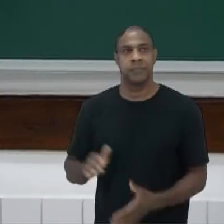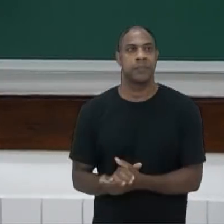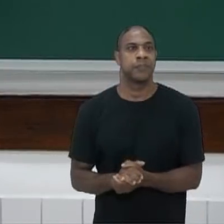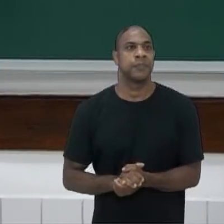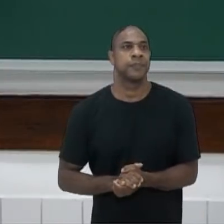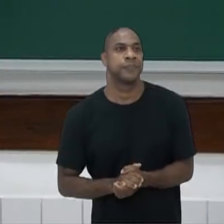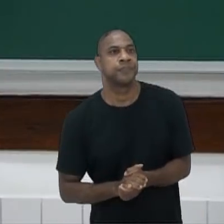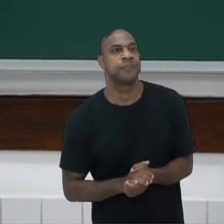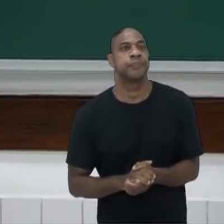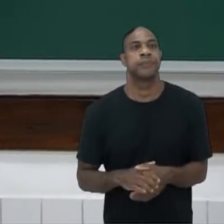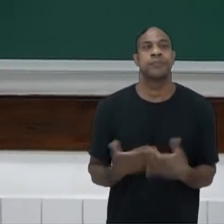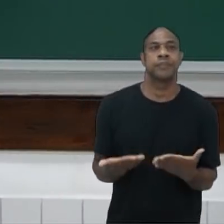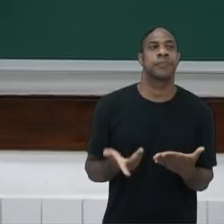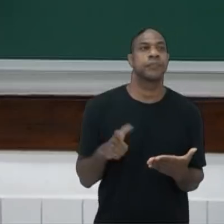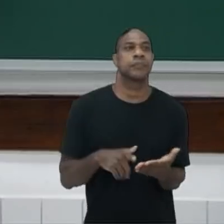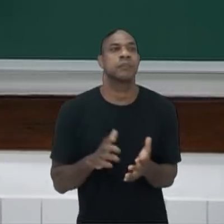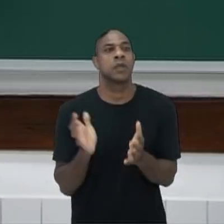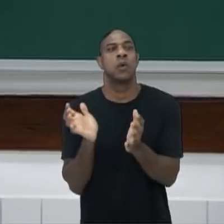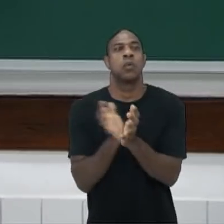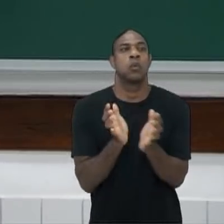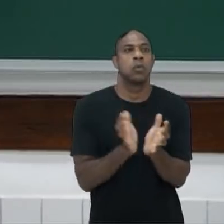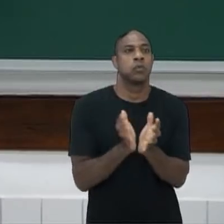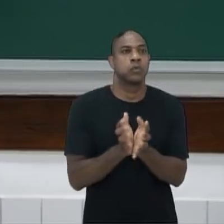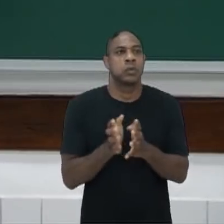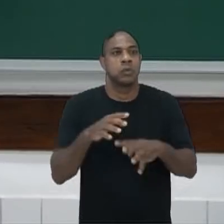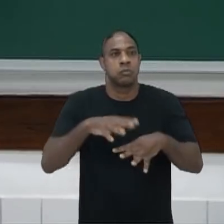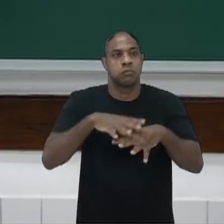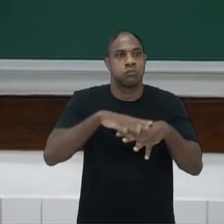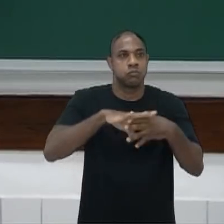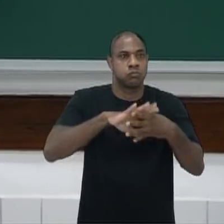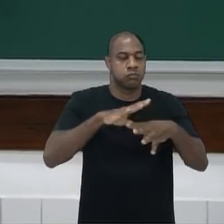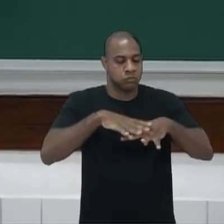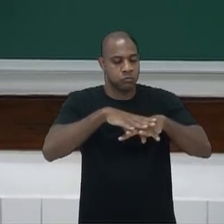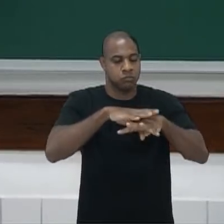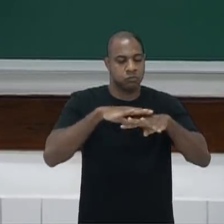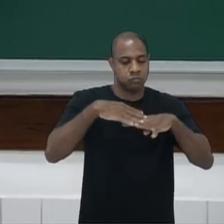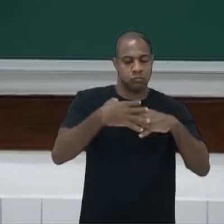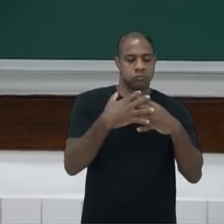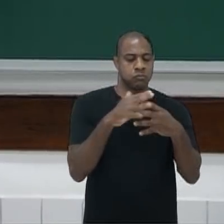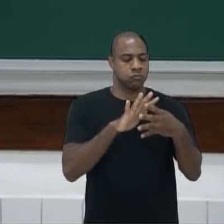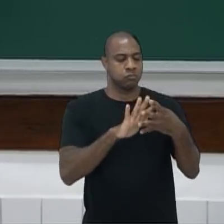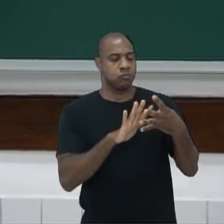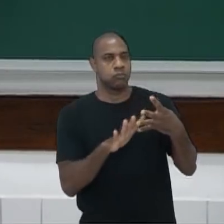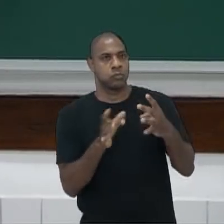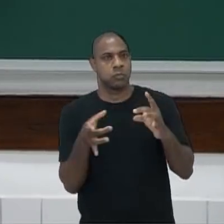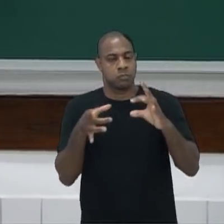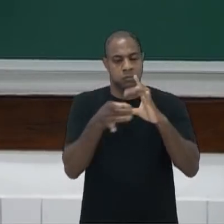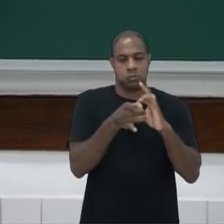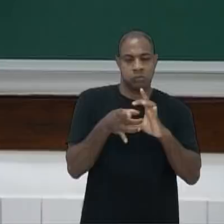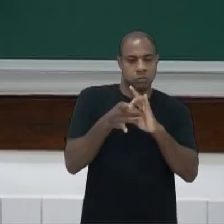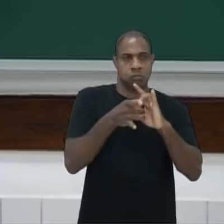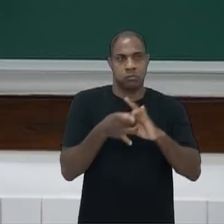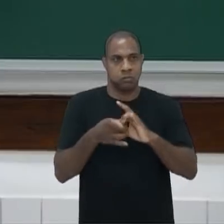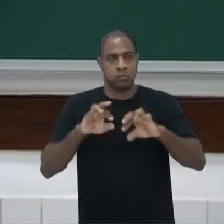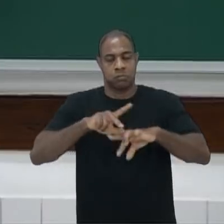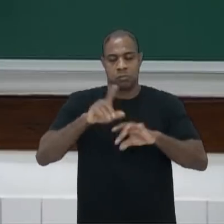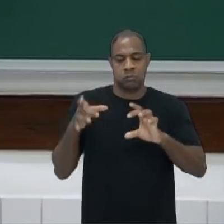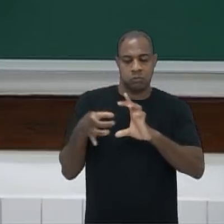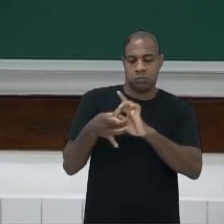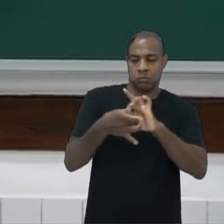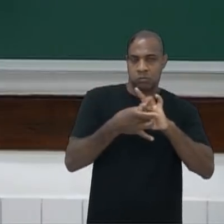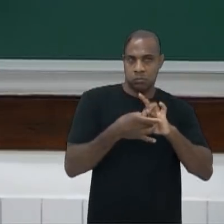retículo endoplasmático é um conjunto de redes que tem canais interligados que têm a função de transporte